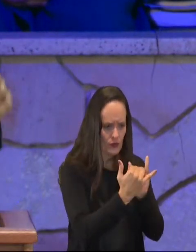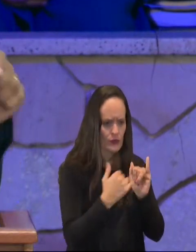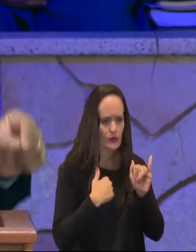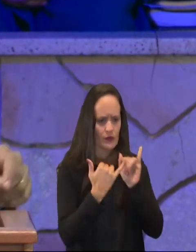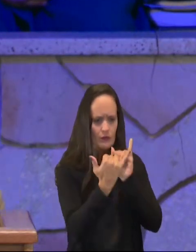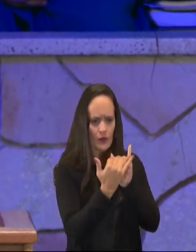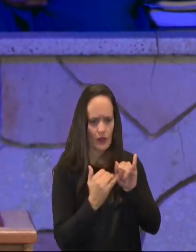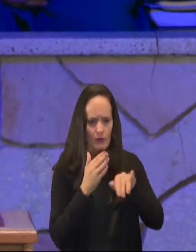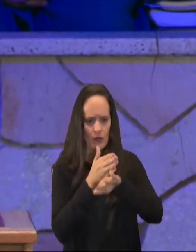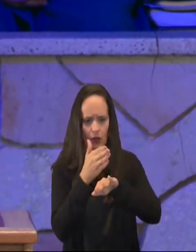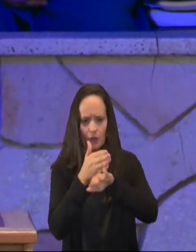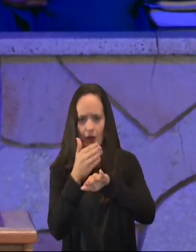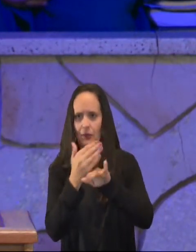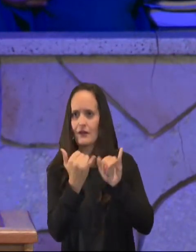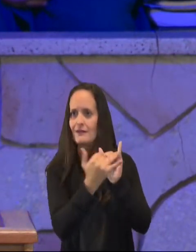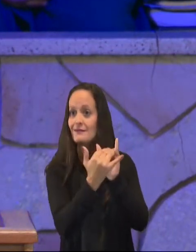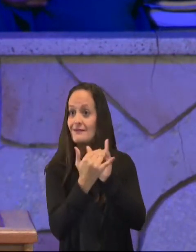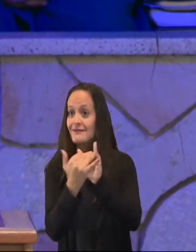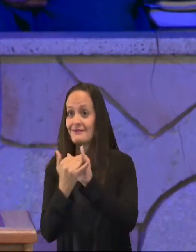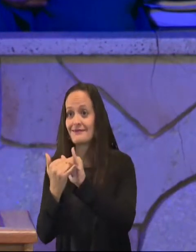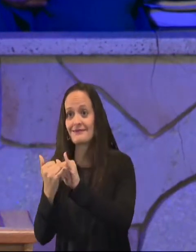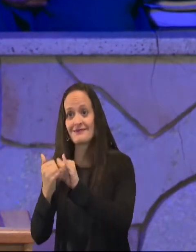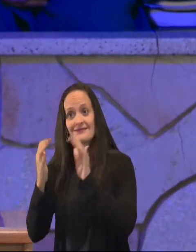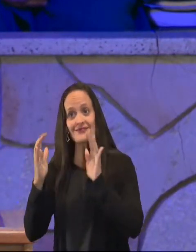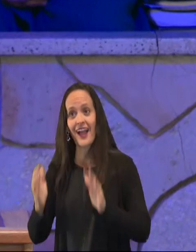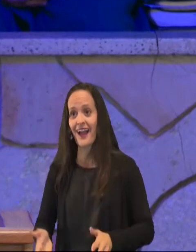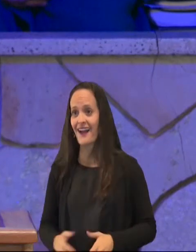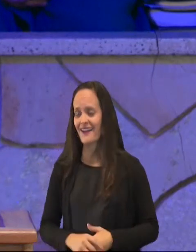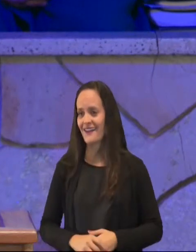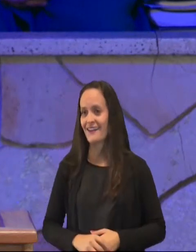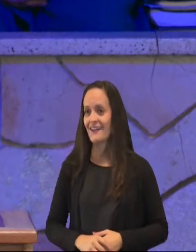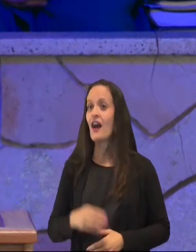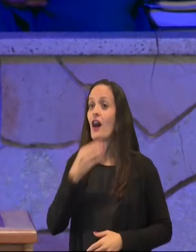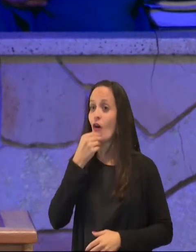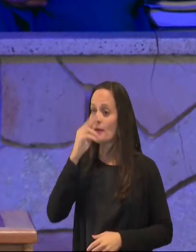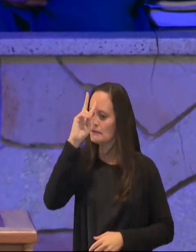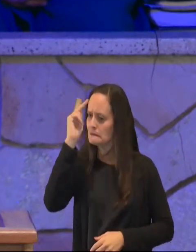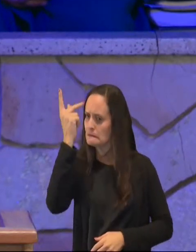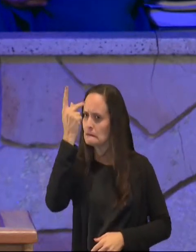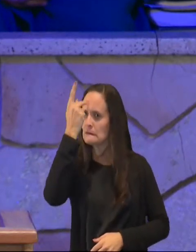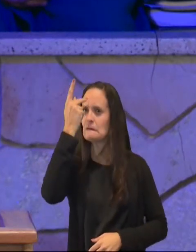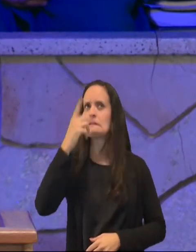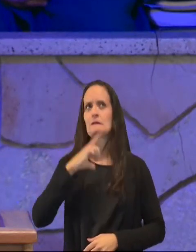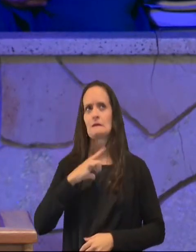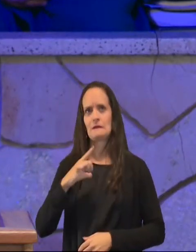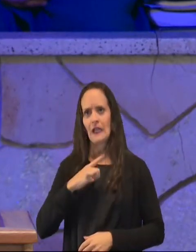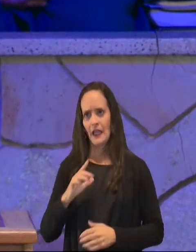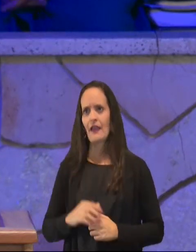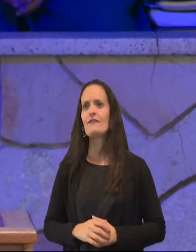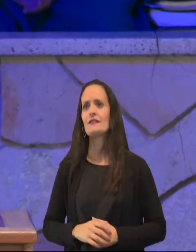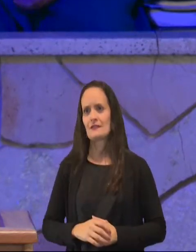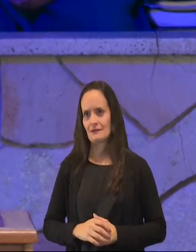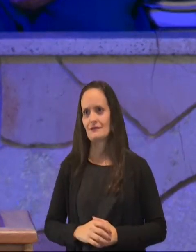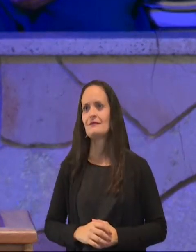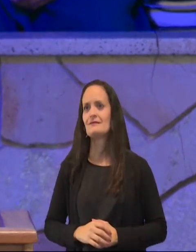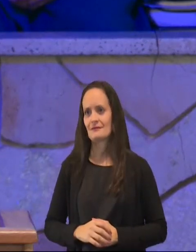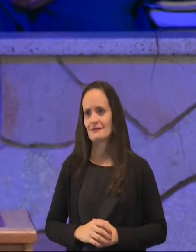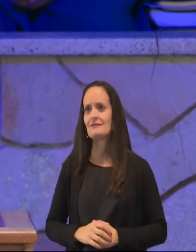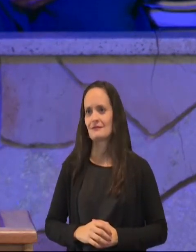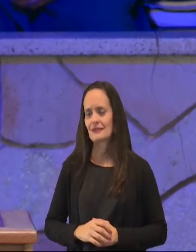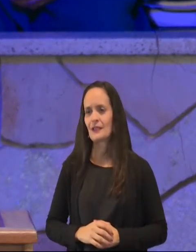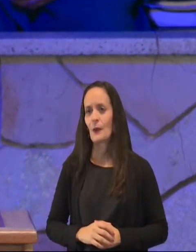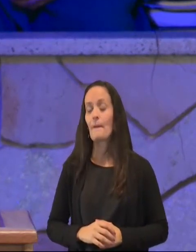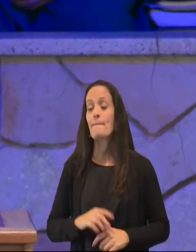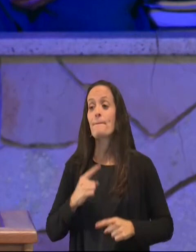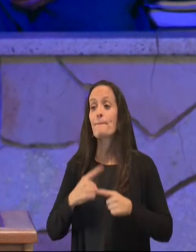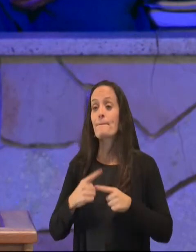isso é plenitude da missão. Esse é o evangelho que pregamos, esse é o Cristo que nós pregamos, que ama ao